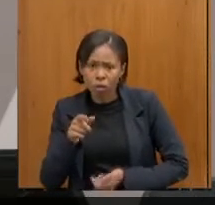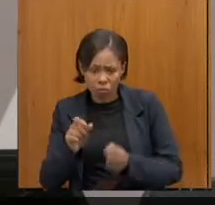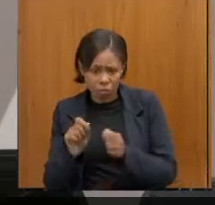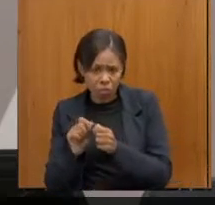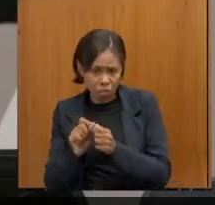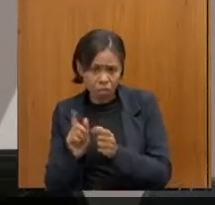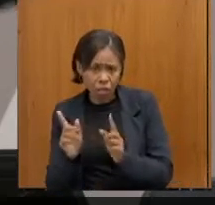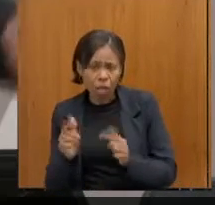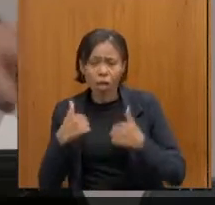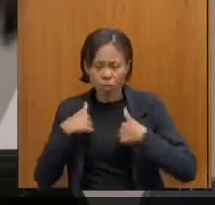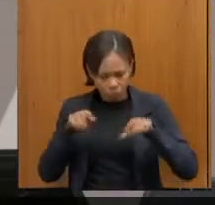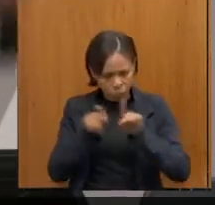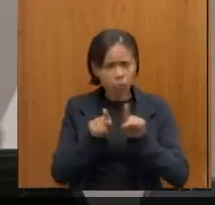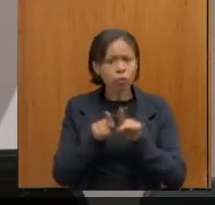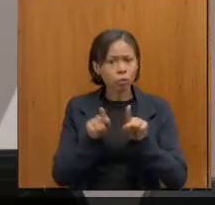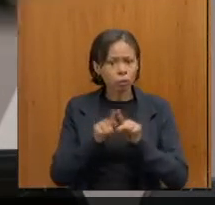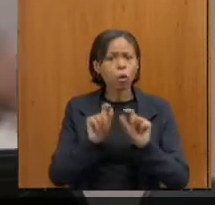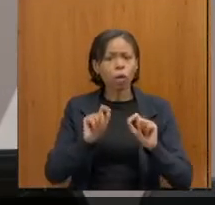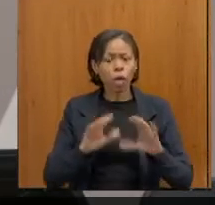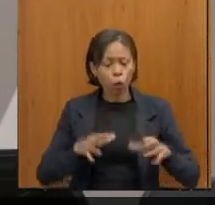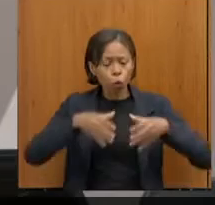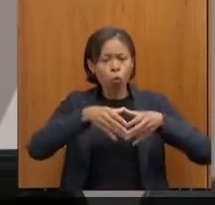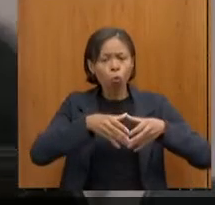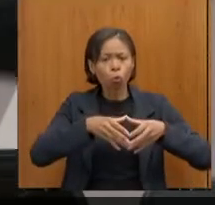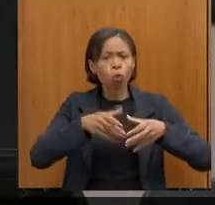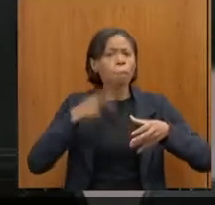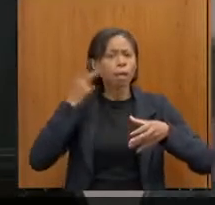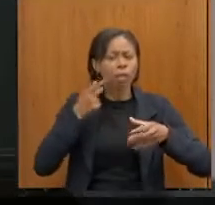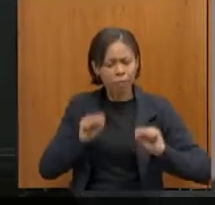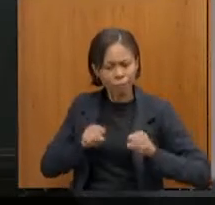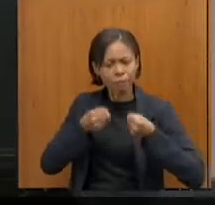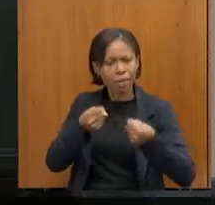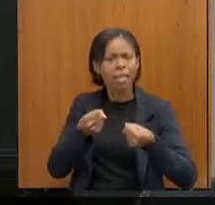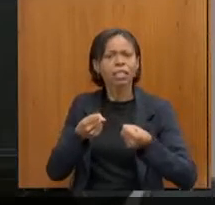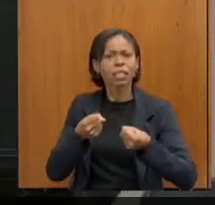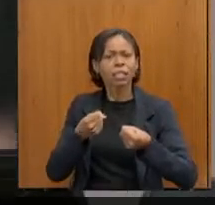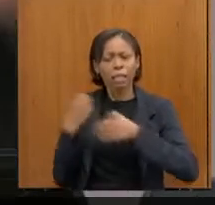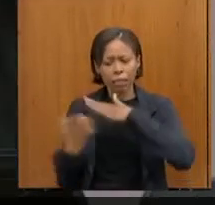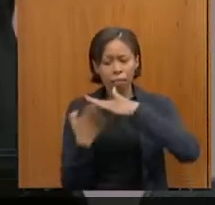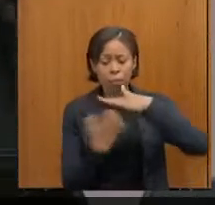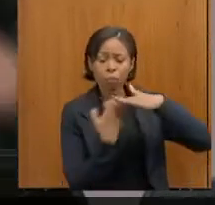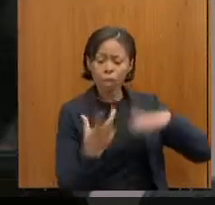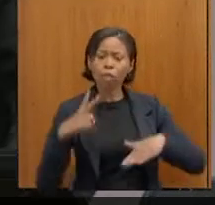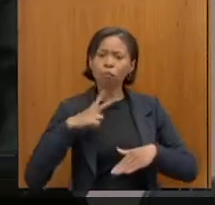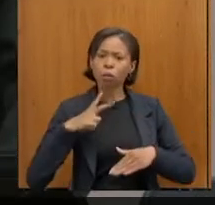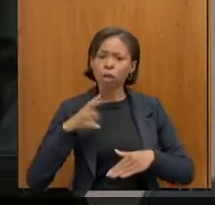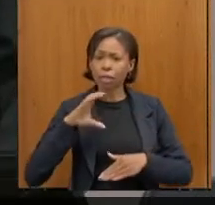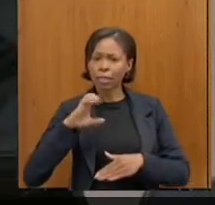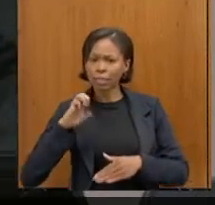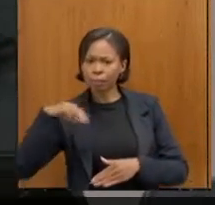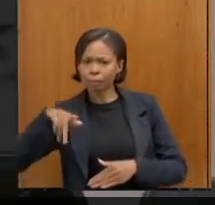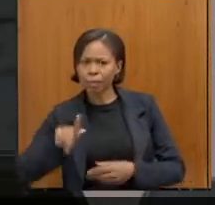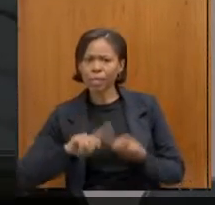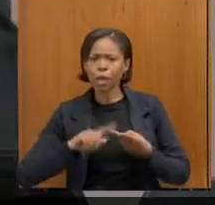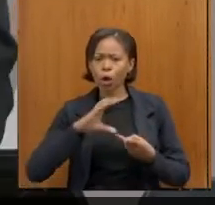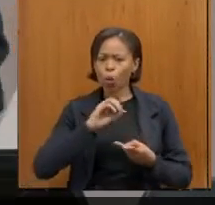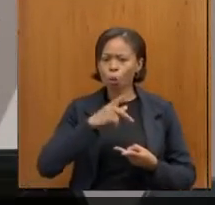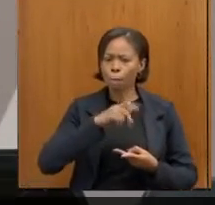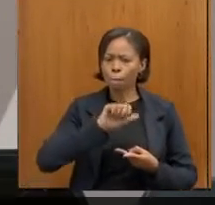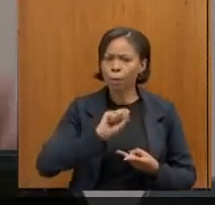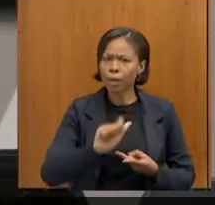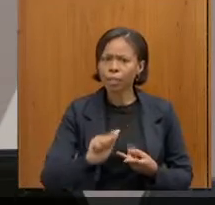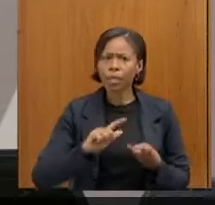tá uma frente parlamentar de defesa dos nossos estatais da Cemig da Copasa da gasmig e